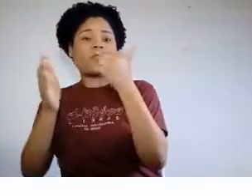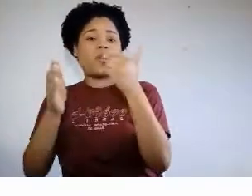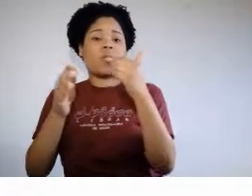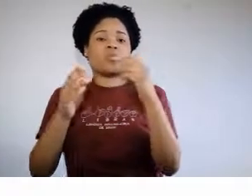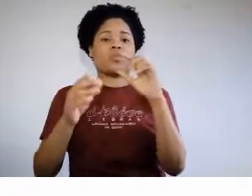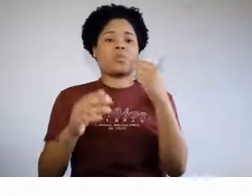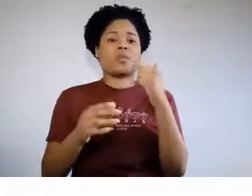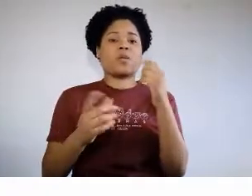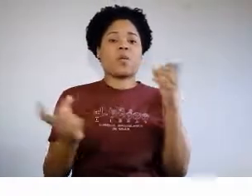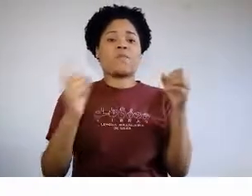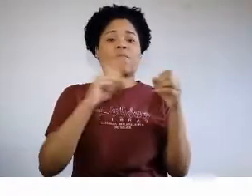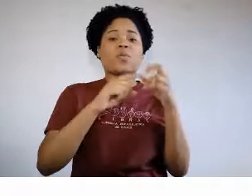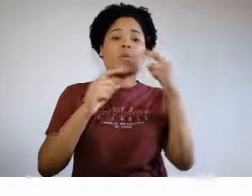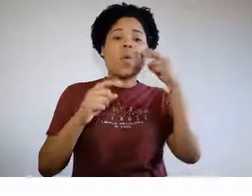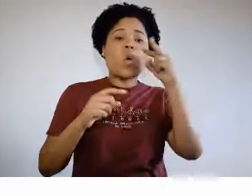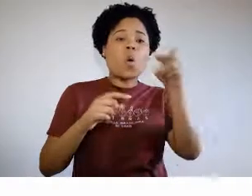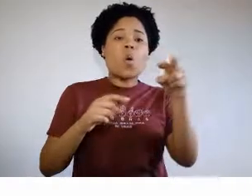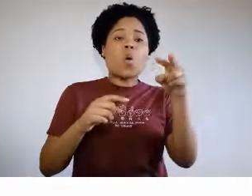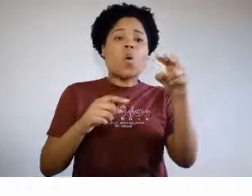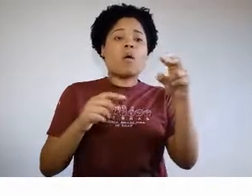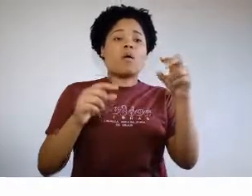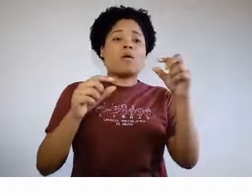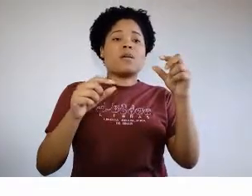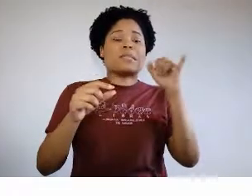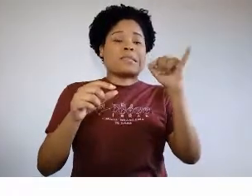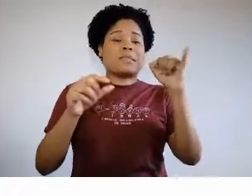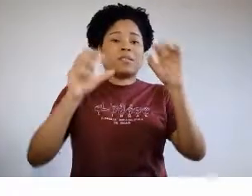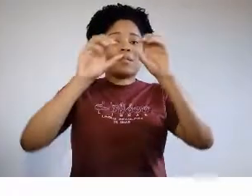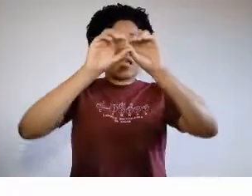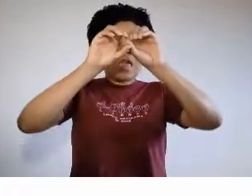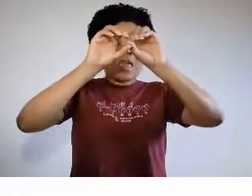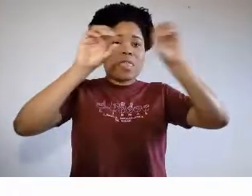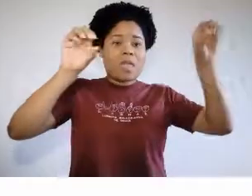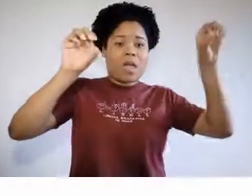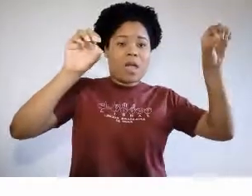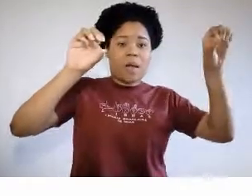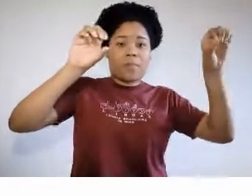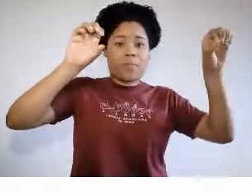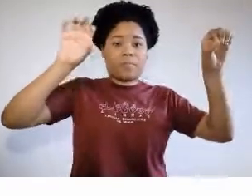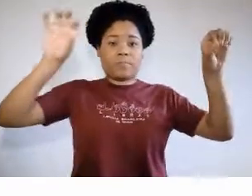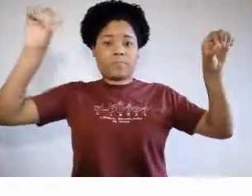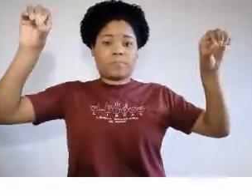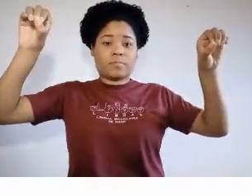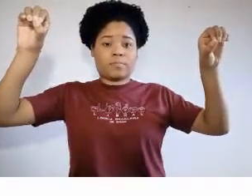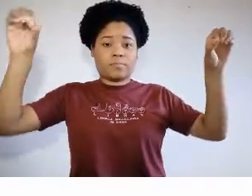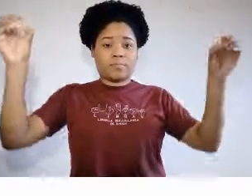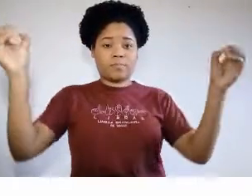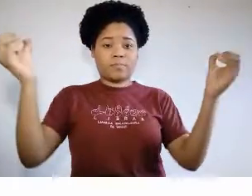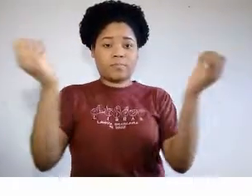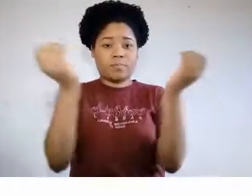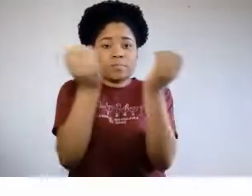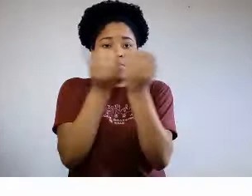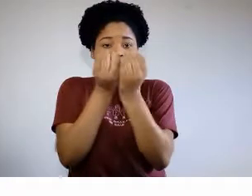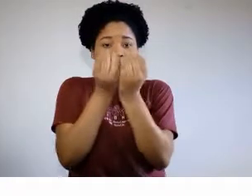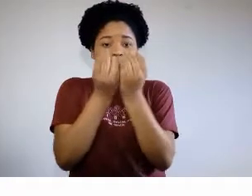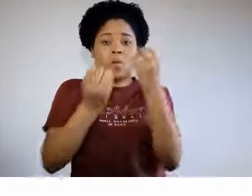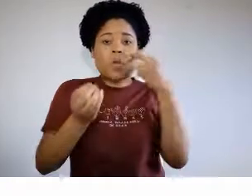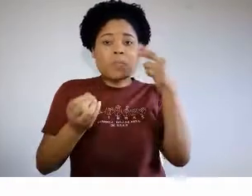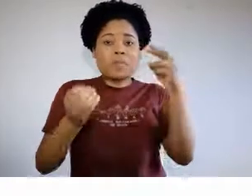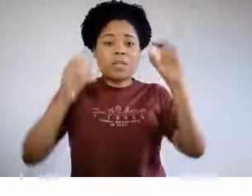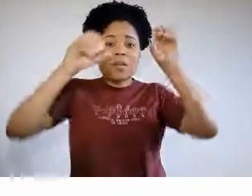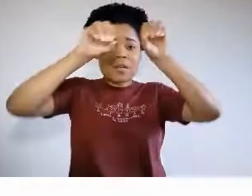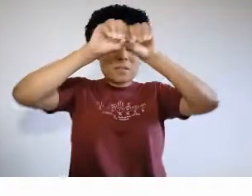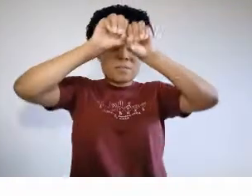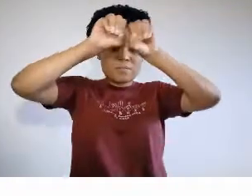Vou voltar aqui, olha. Bem, observem aqui, ó. Se eu pegar esse cabo e interligar ele aqui na outra